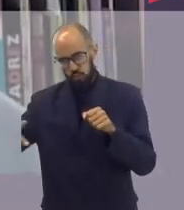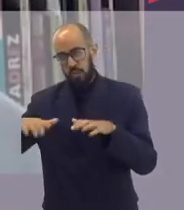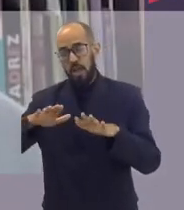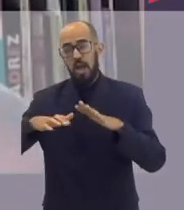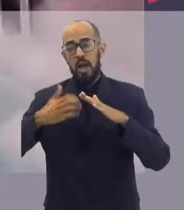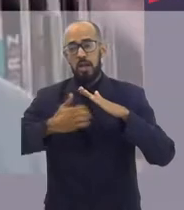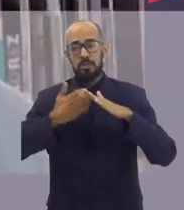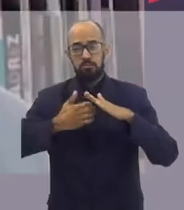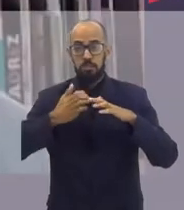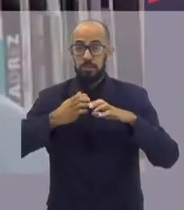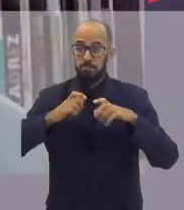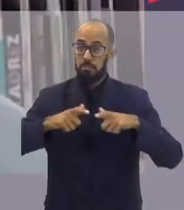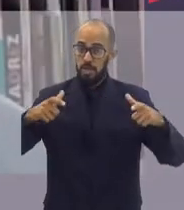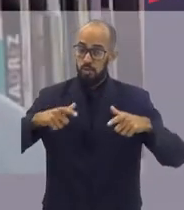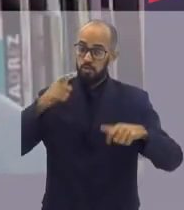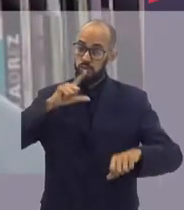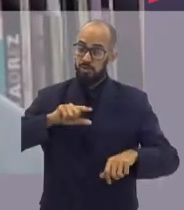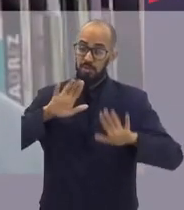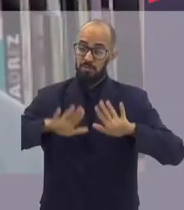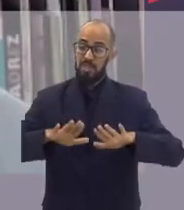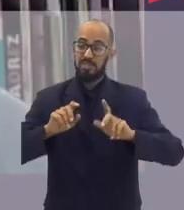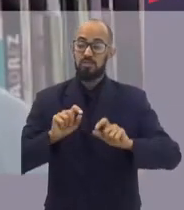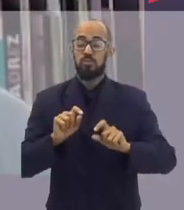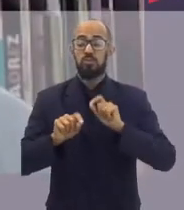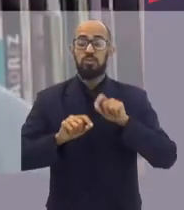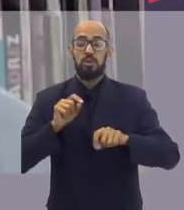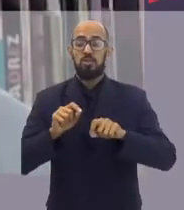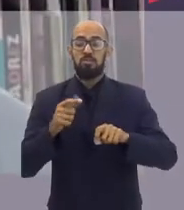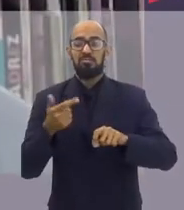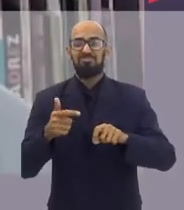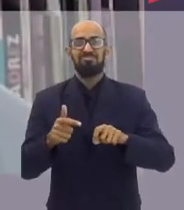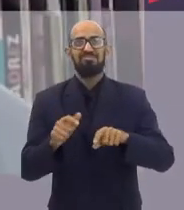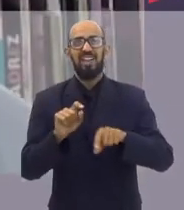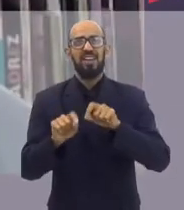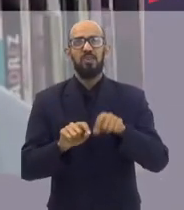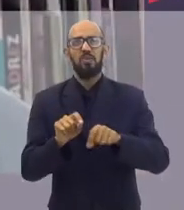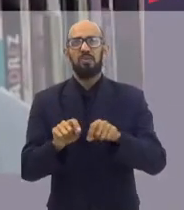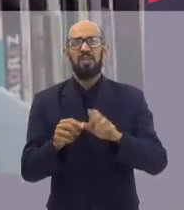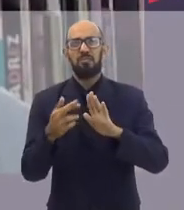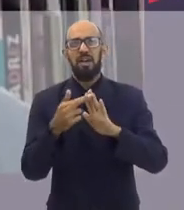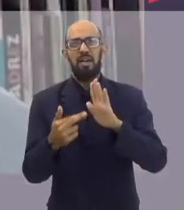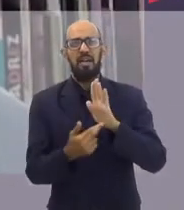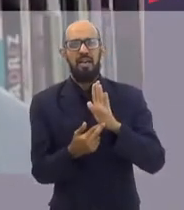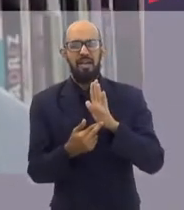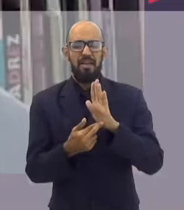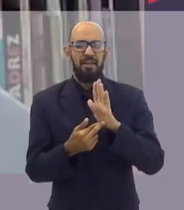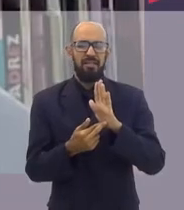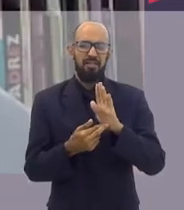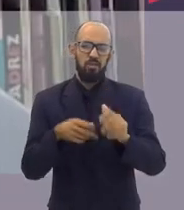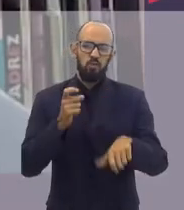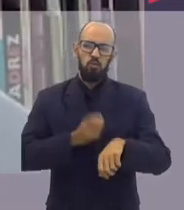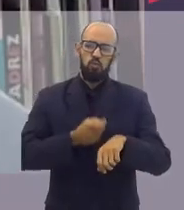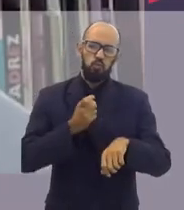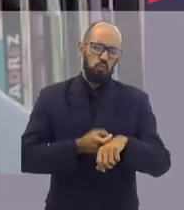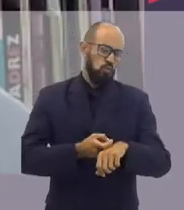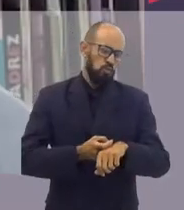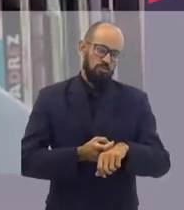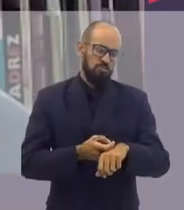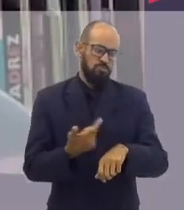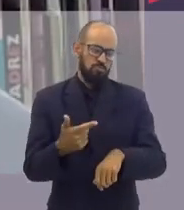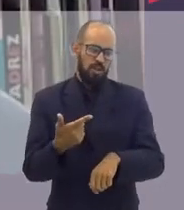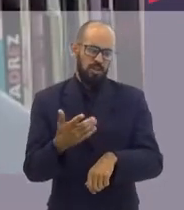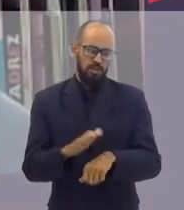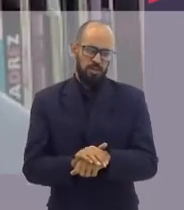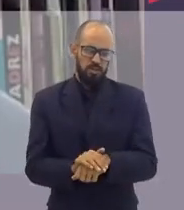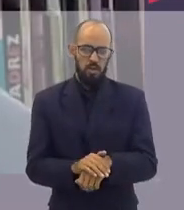as grandes empresas conseguem fazer isso, né? Mas não existem receitas práticas, assim, ou se